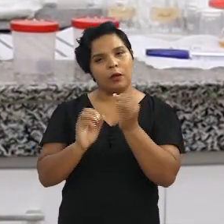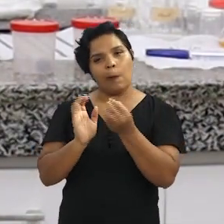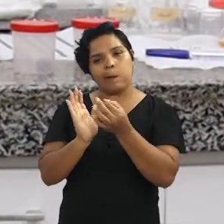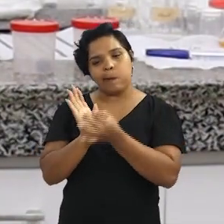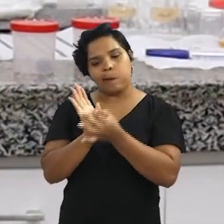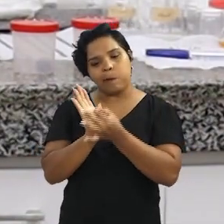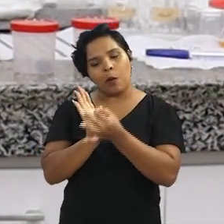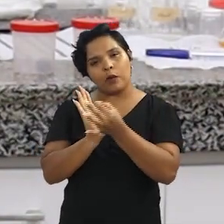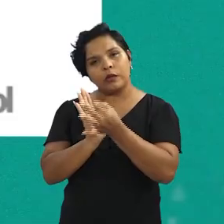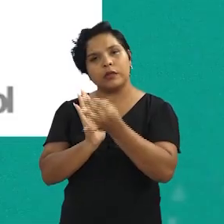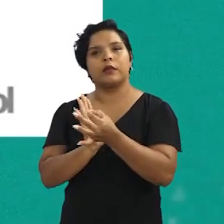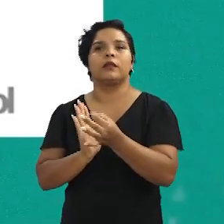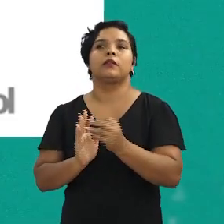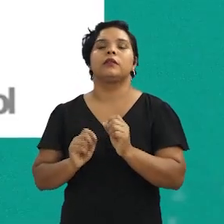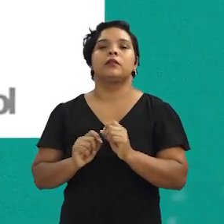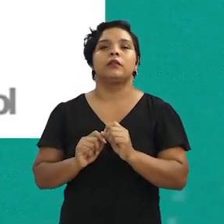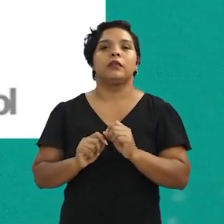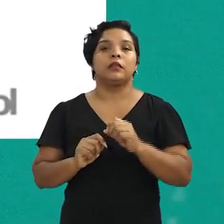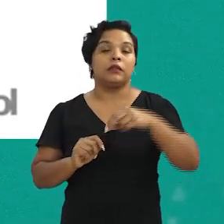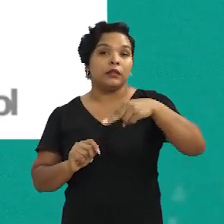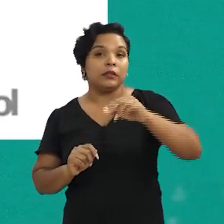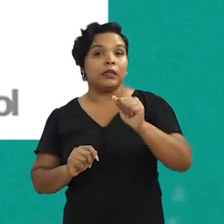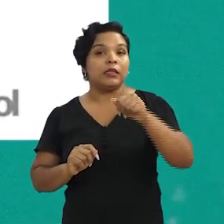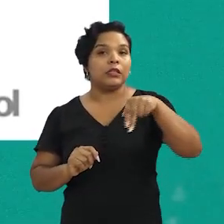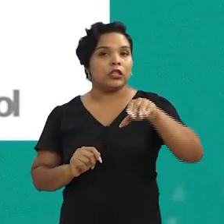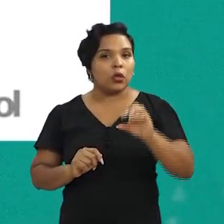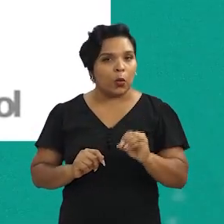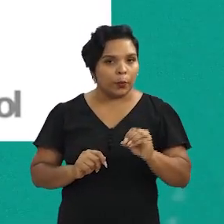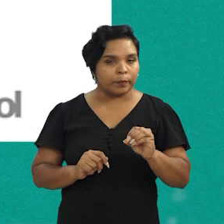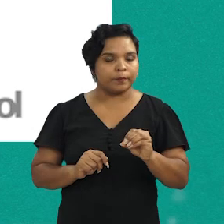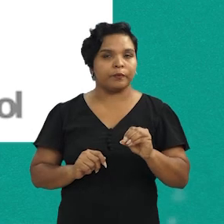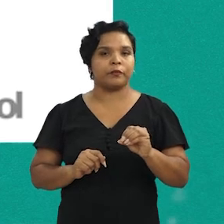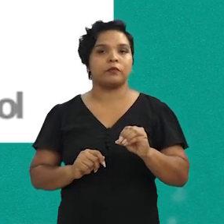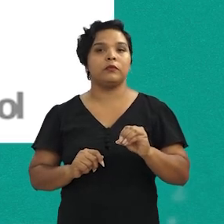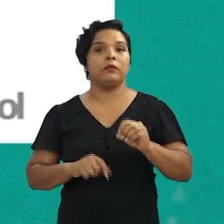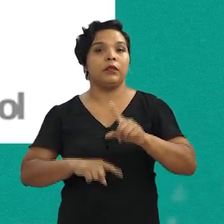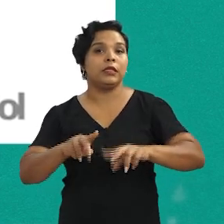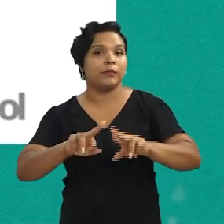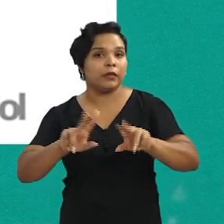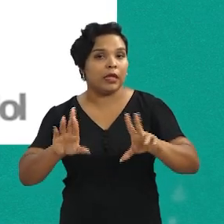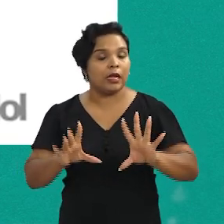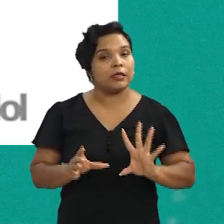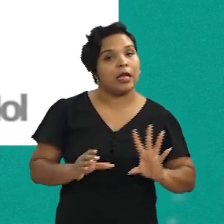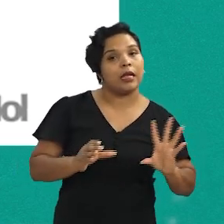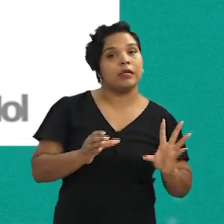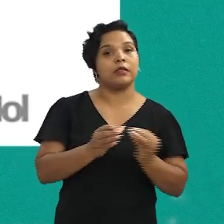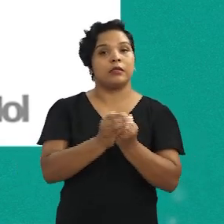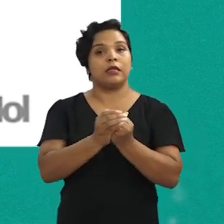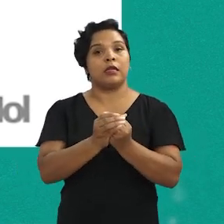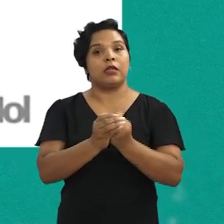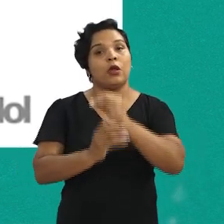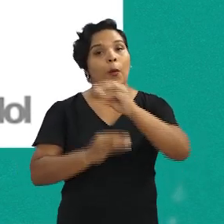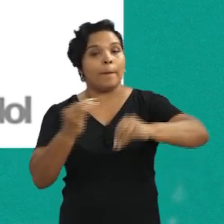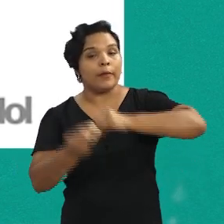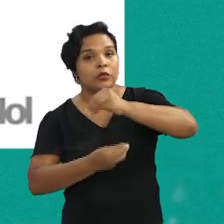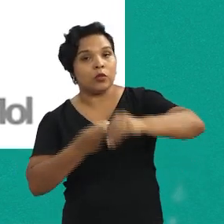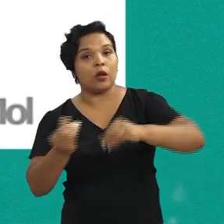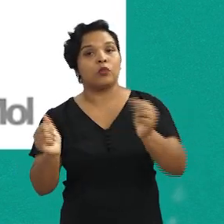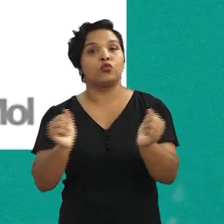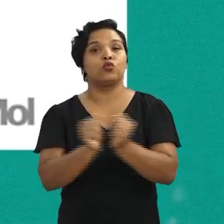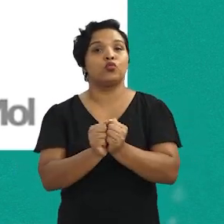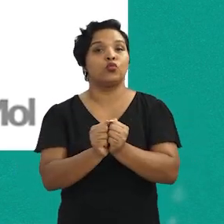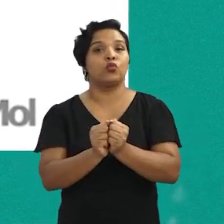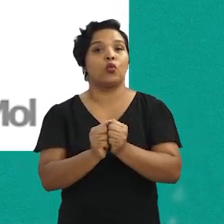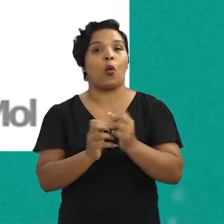pequenas bolinhas, e nessa escala, né, nanométrica, e esse material ele é inserido, né, ele é misturado